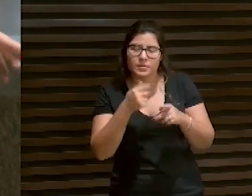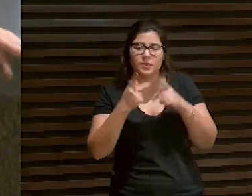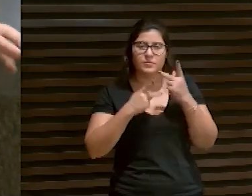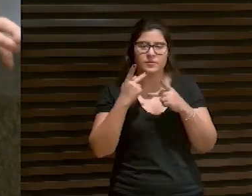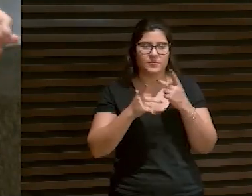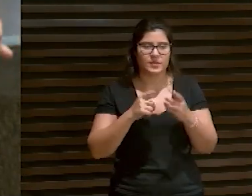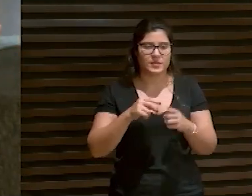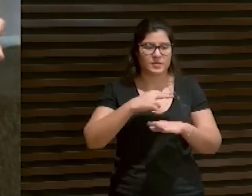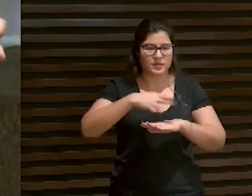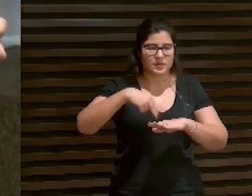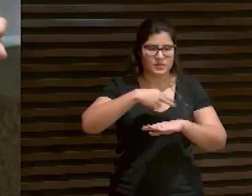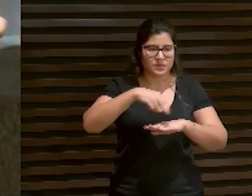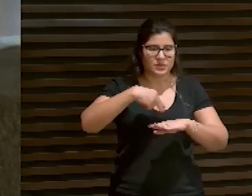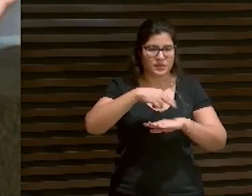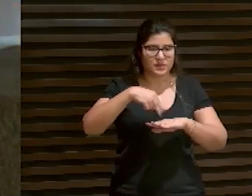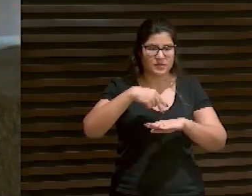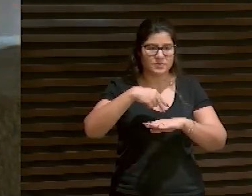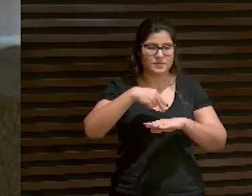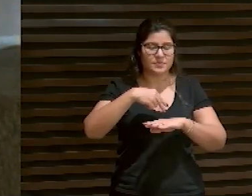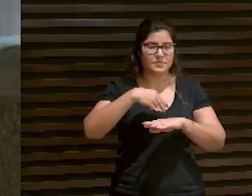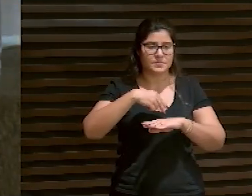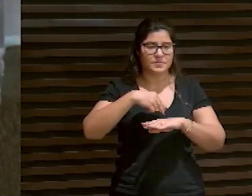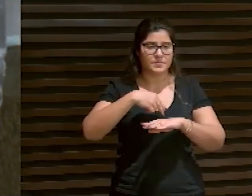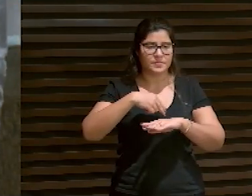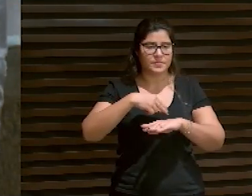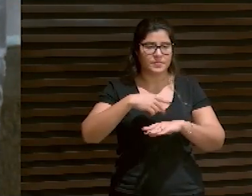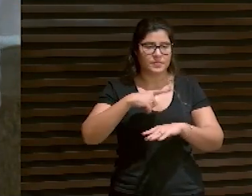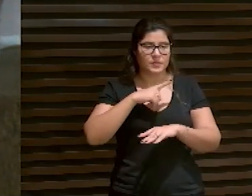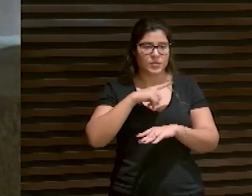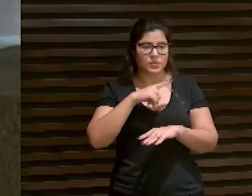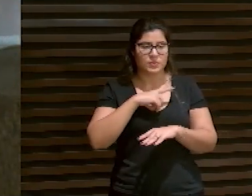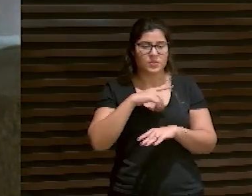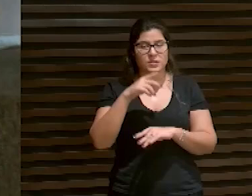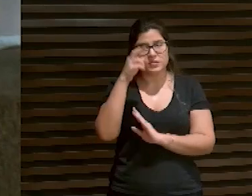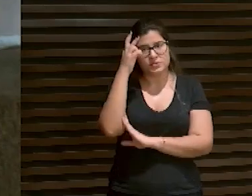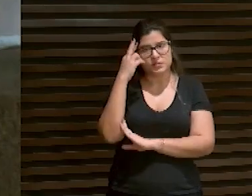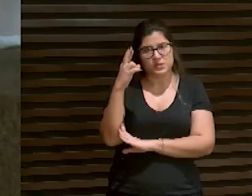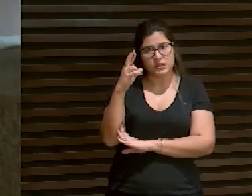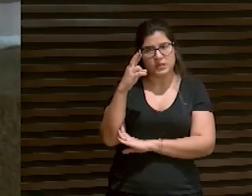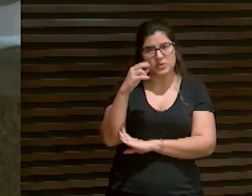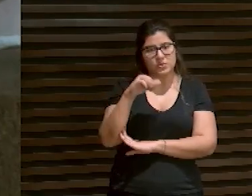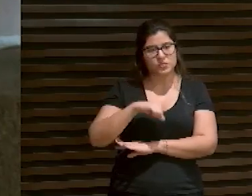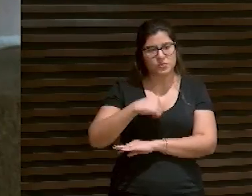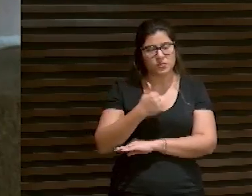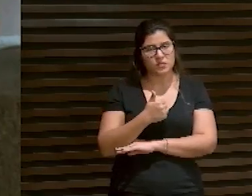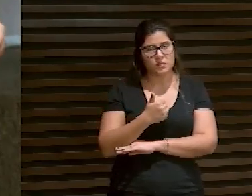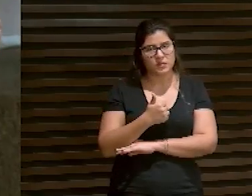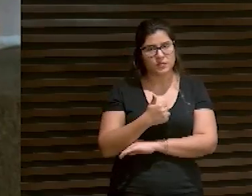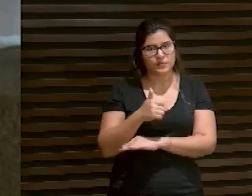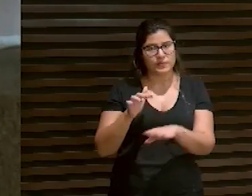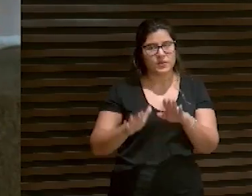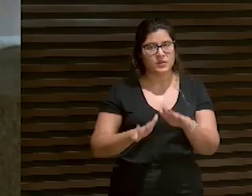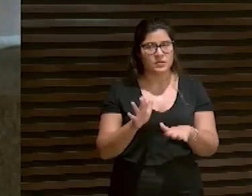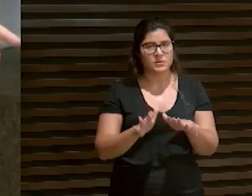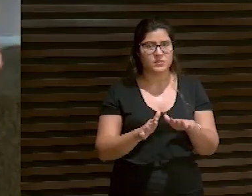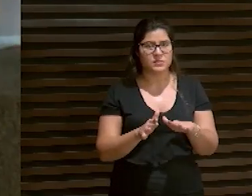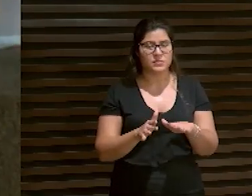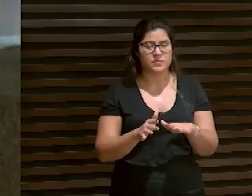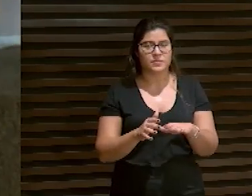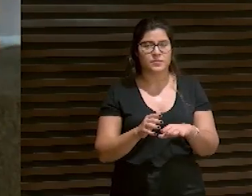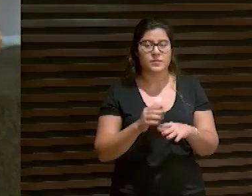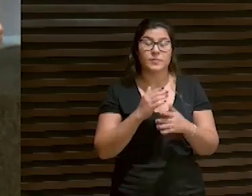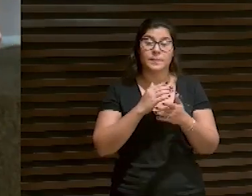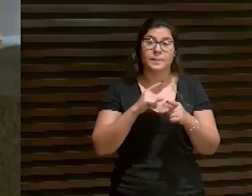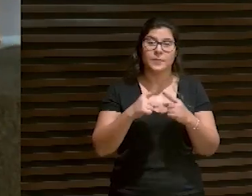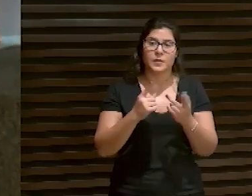O correto deveria ser o quê? Eu temo o Senhor e sou hebreu. mas ele começa falando que ele é hebreu, e depois ele